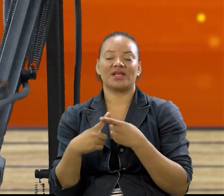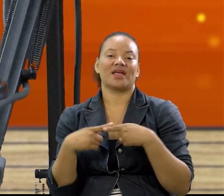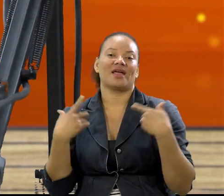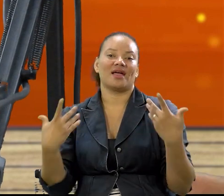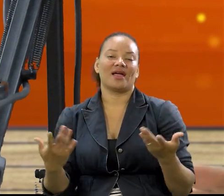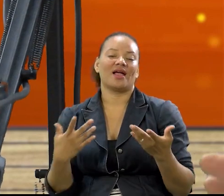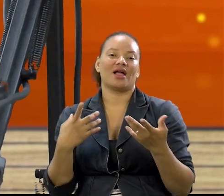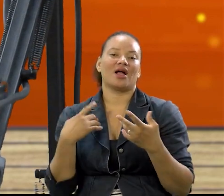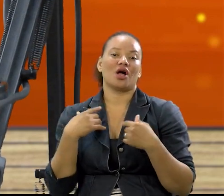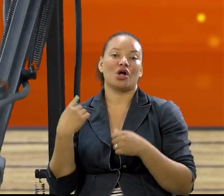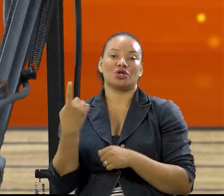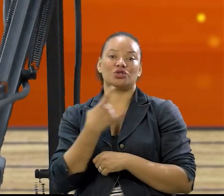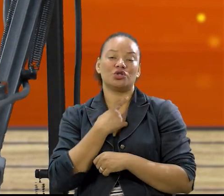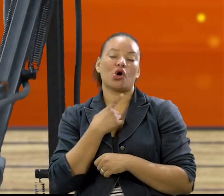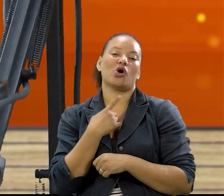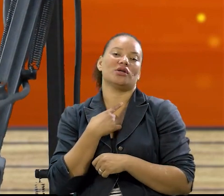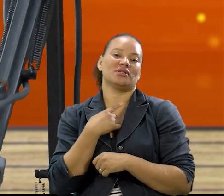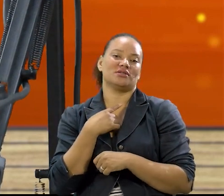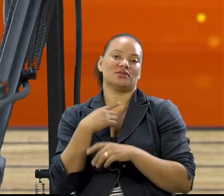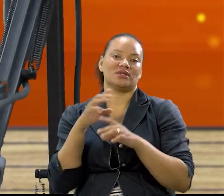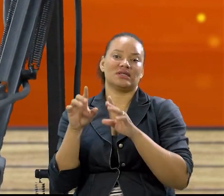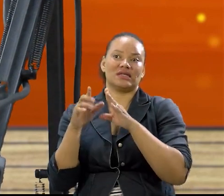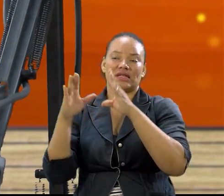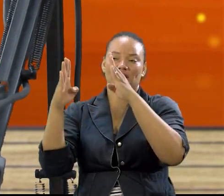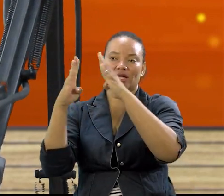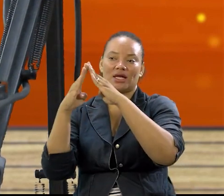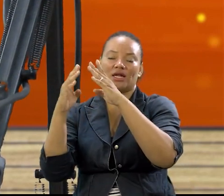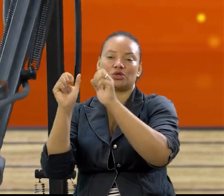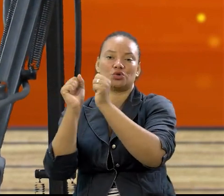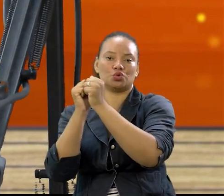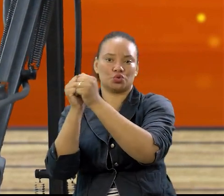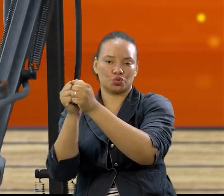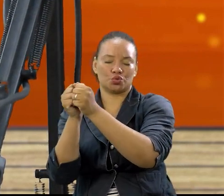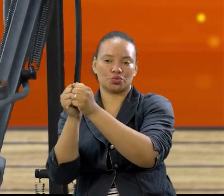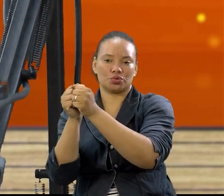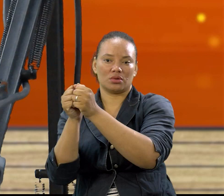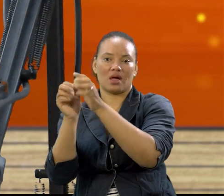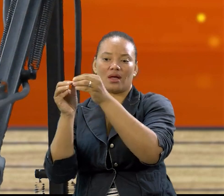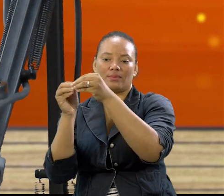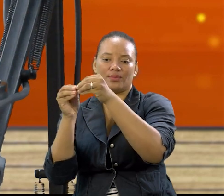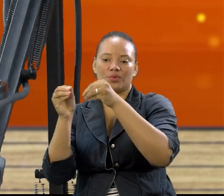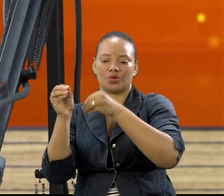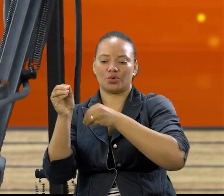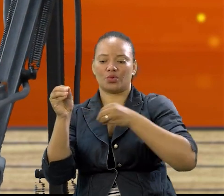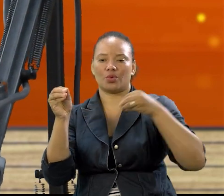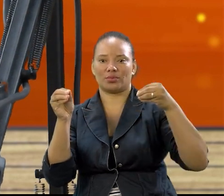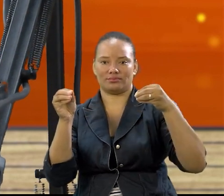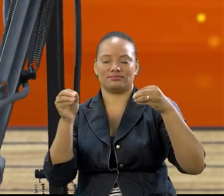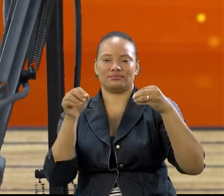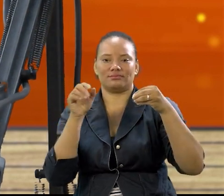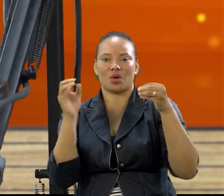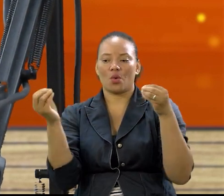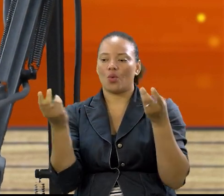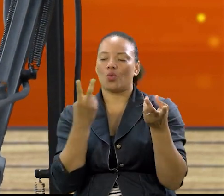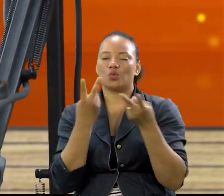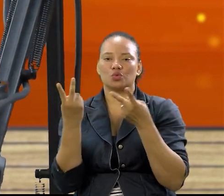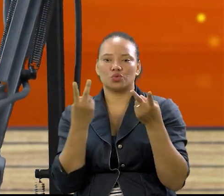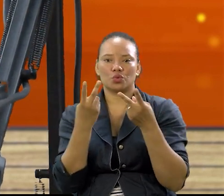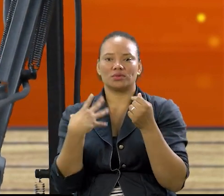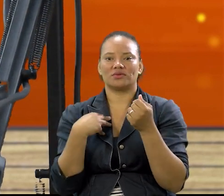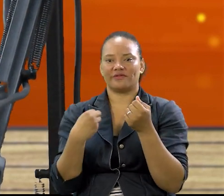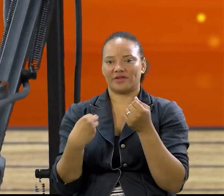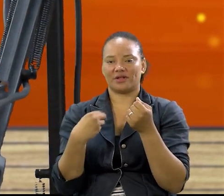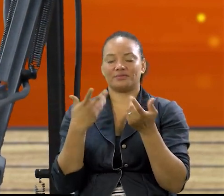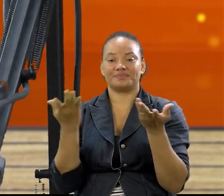viemos nós viemos do João Paulo Então é isso então hoje a gente né Eh o o que hoje a a